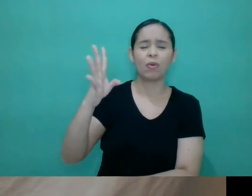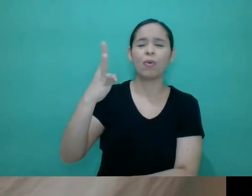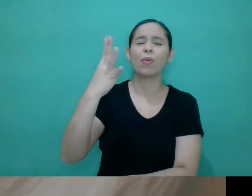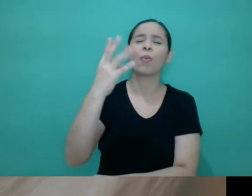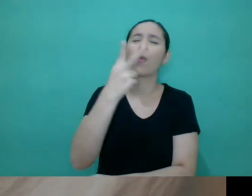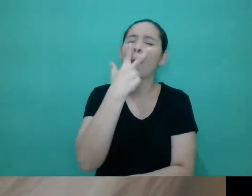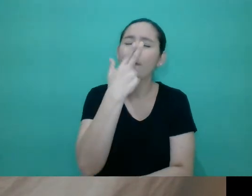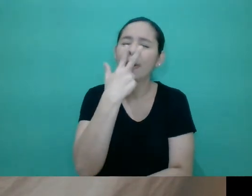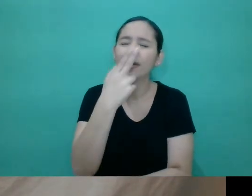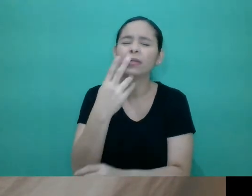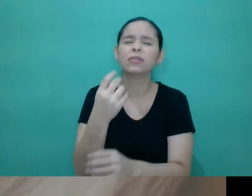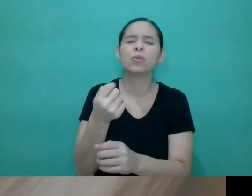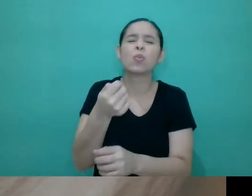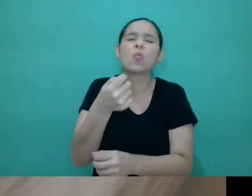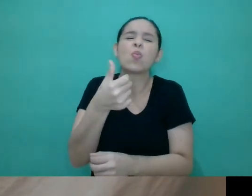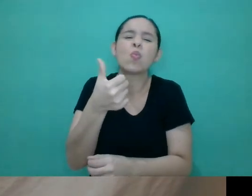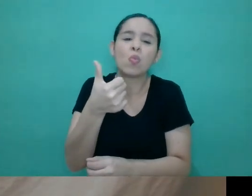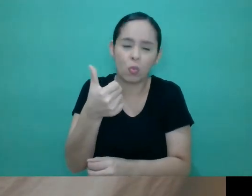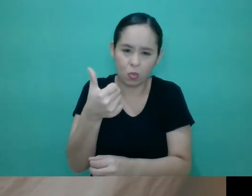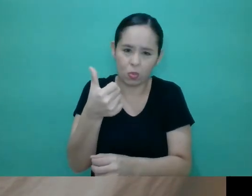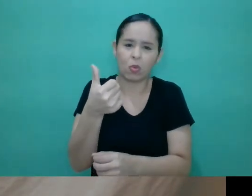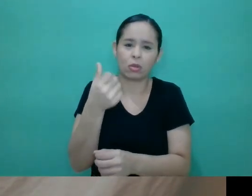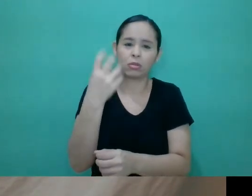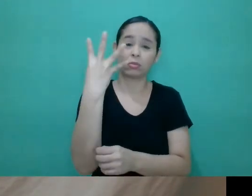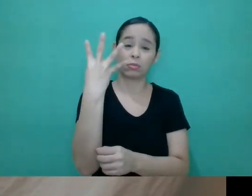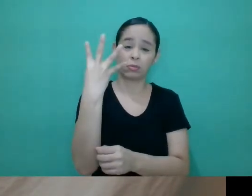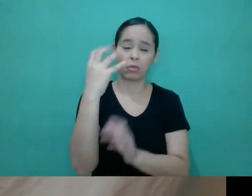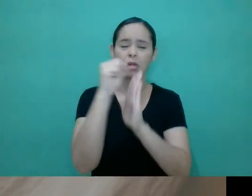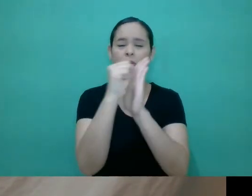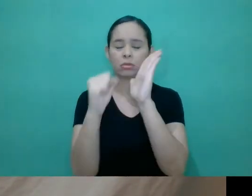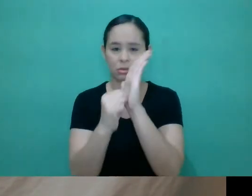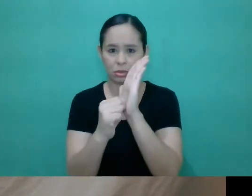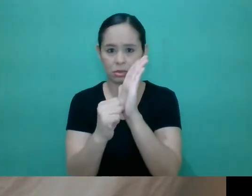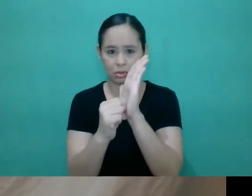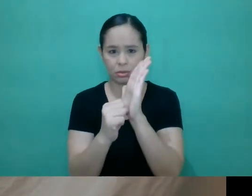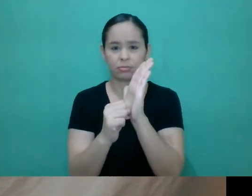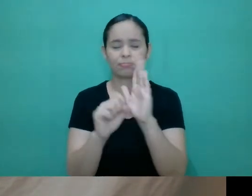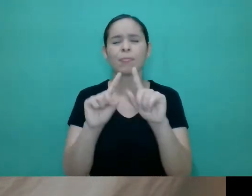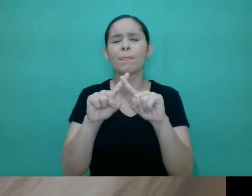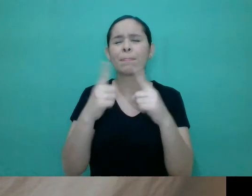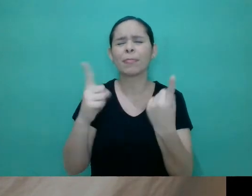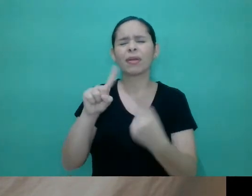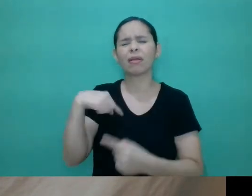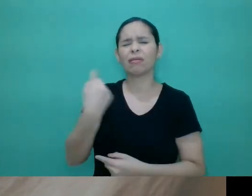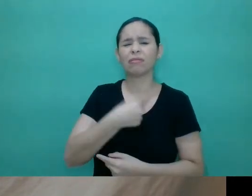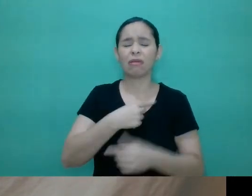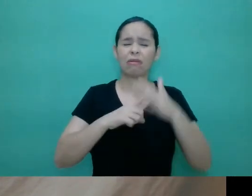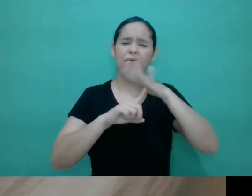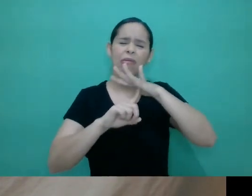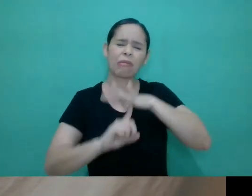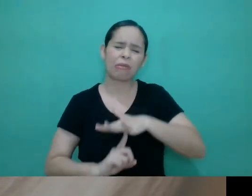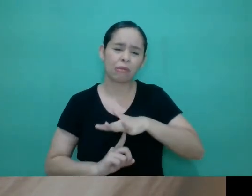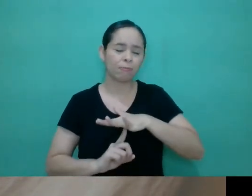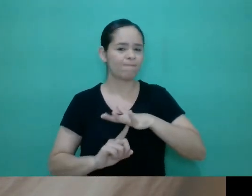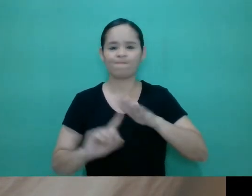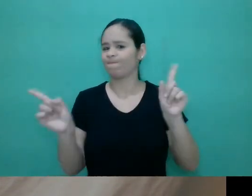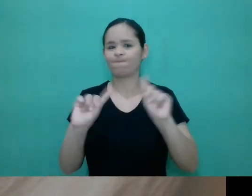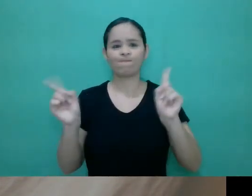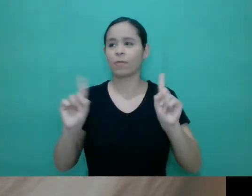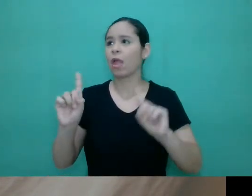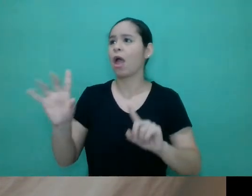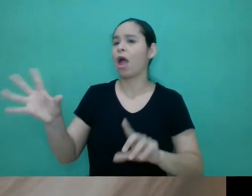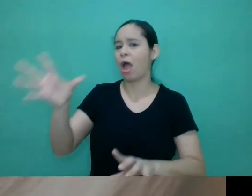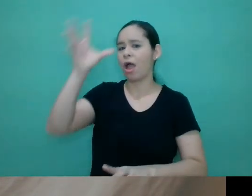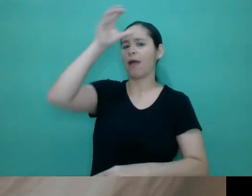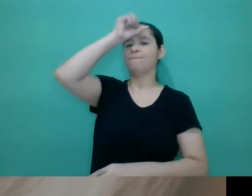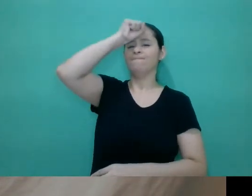séculos e para a França por mais de 2 séculos. Não se trata de ficar deprimido ou mortificado, mas de aprender a conhecer